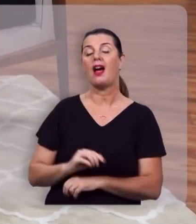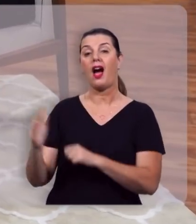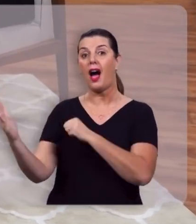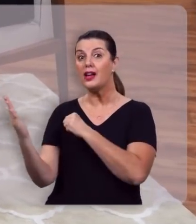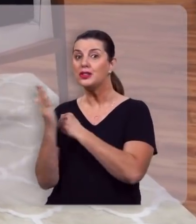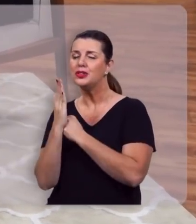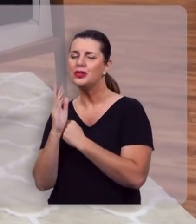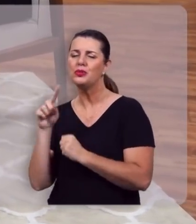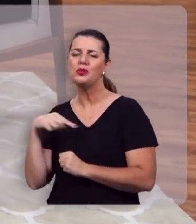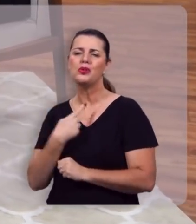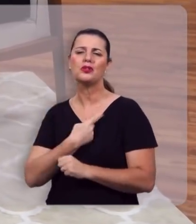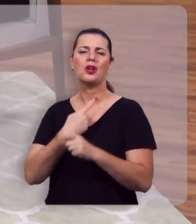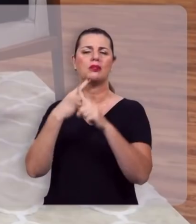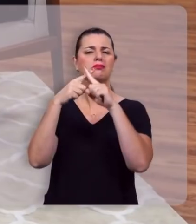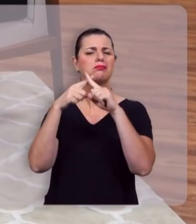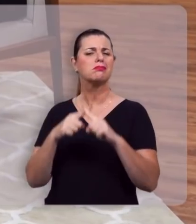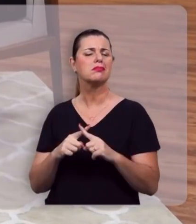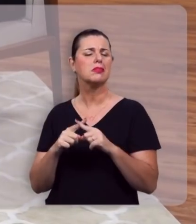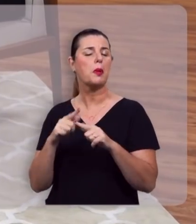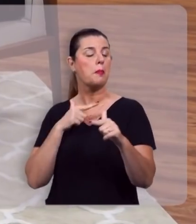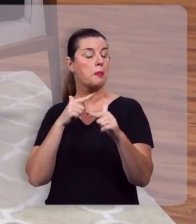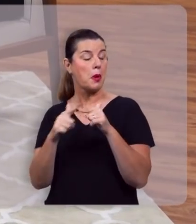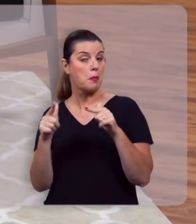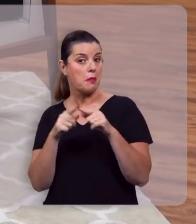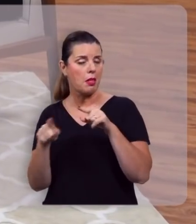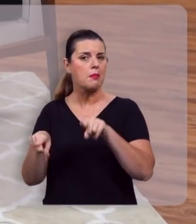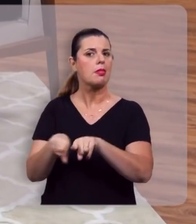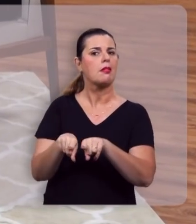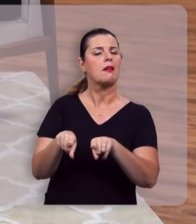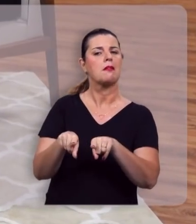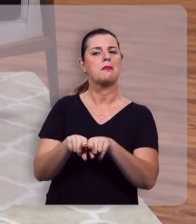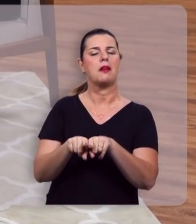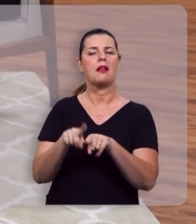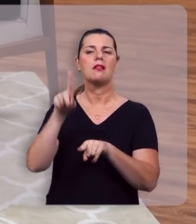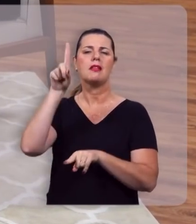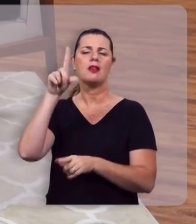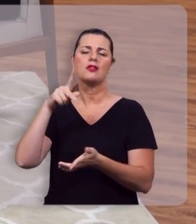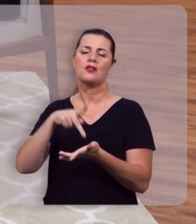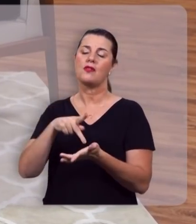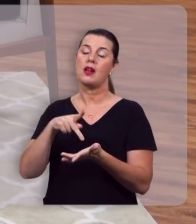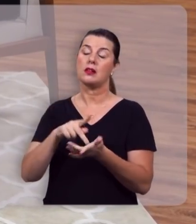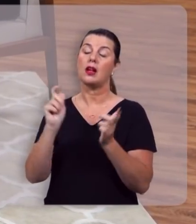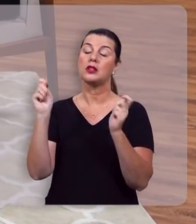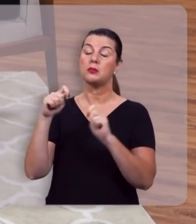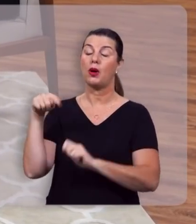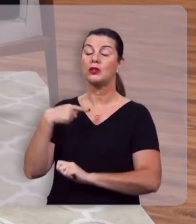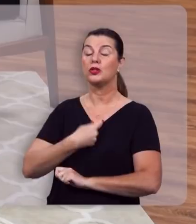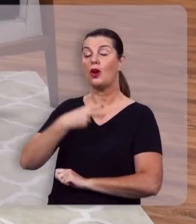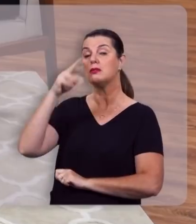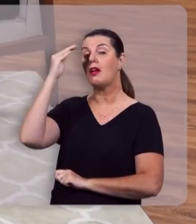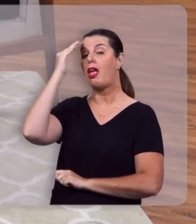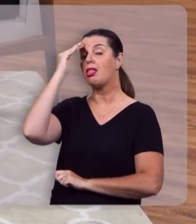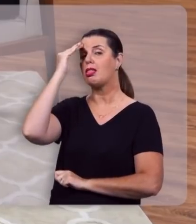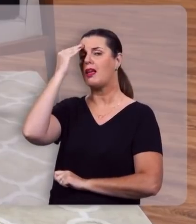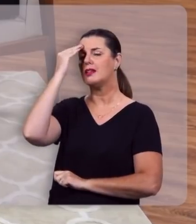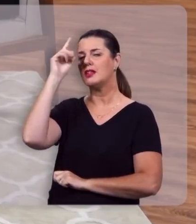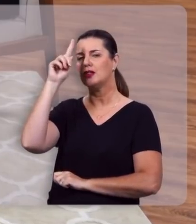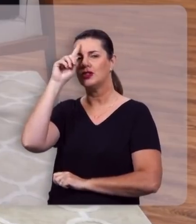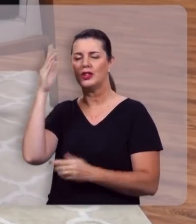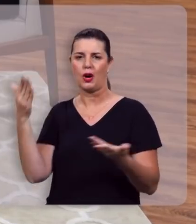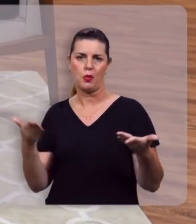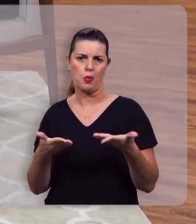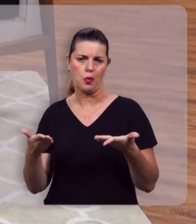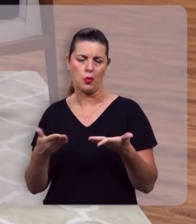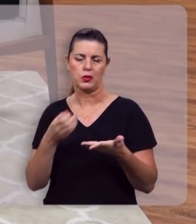ajuda em meio aos desafios e às adversidades. Que Deus, de fato, possa nos trazer esse entendimento no dia de